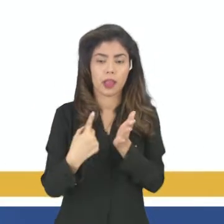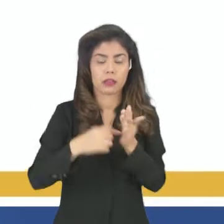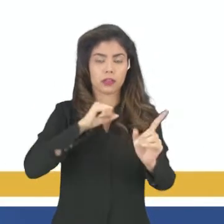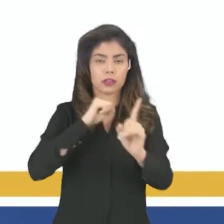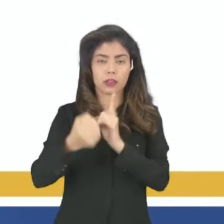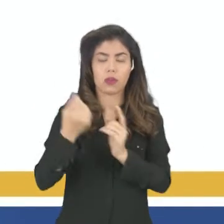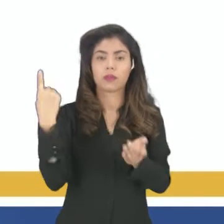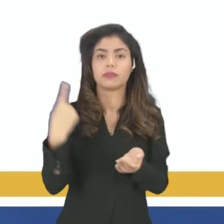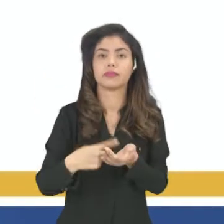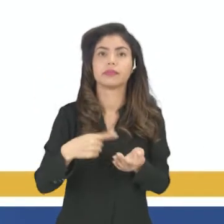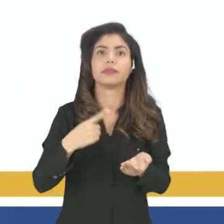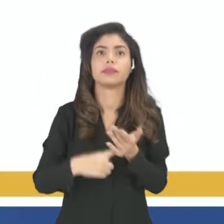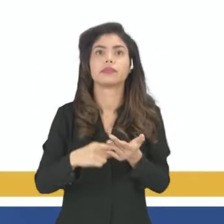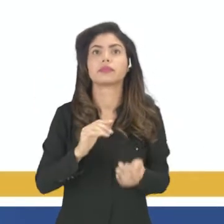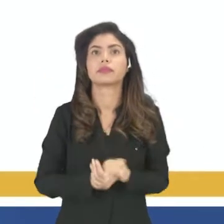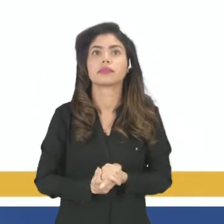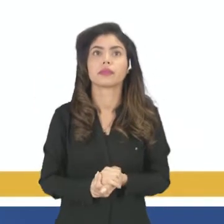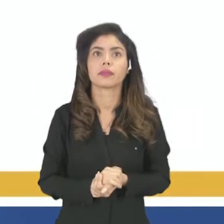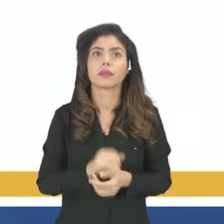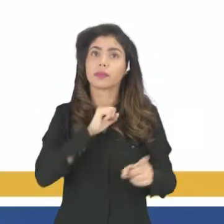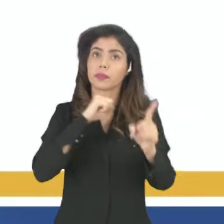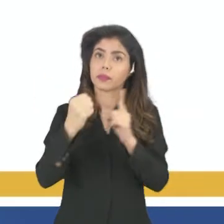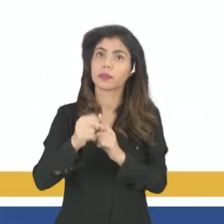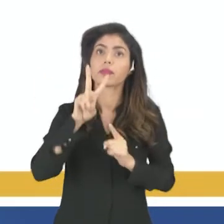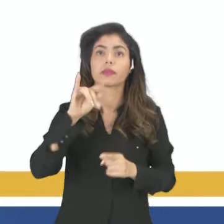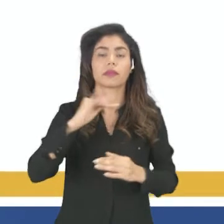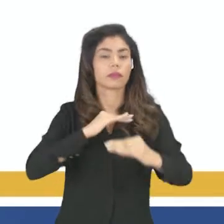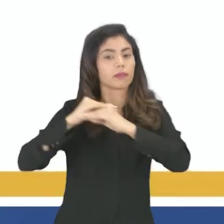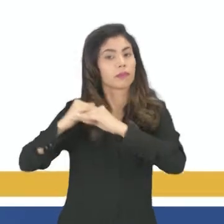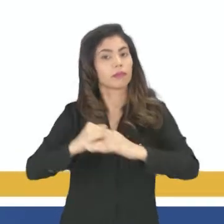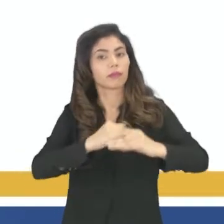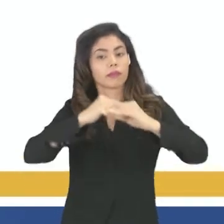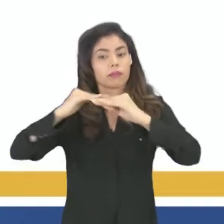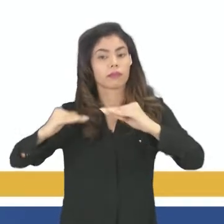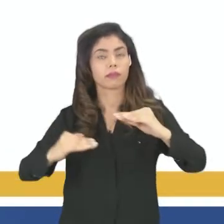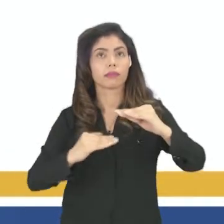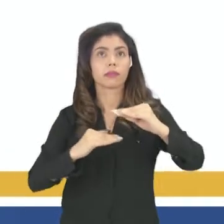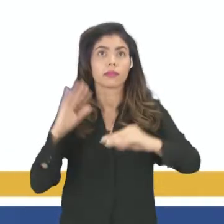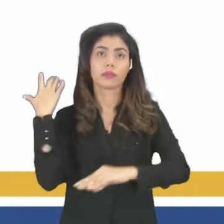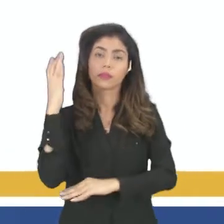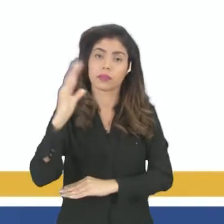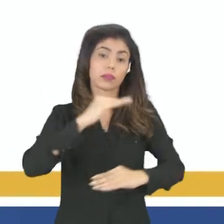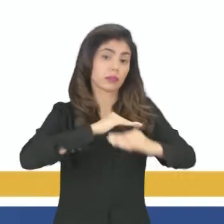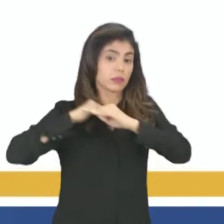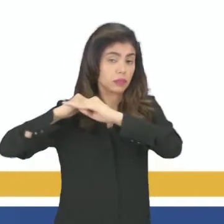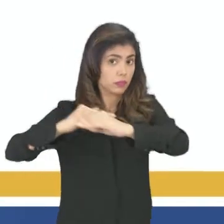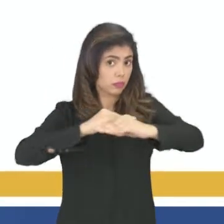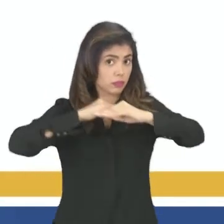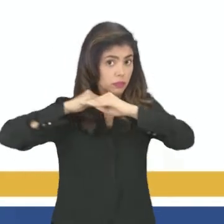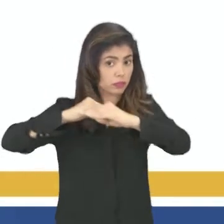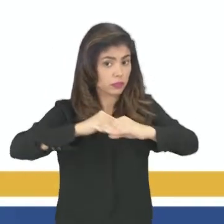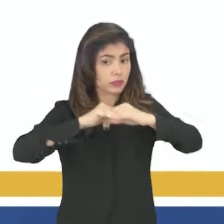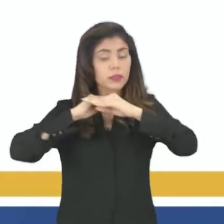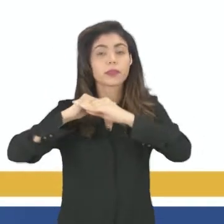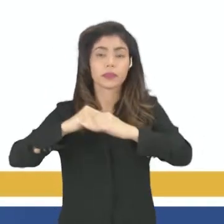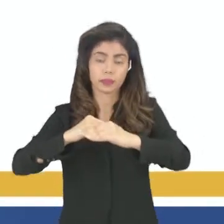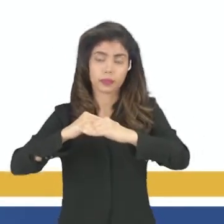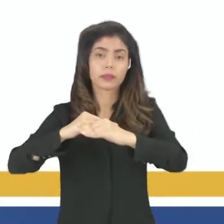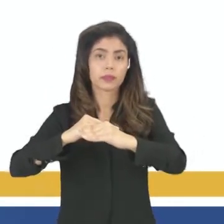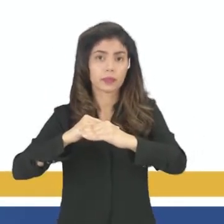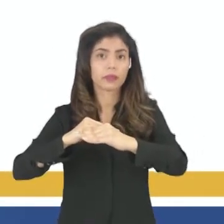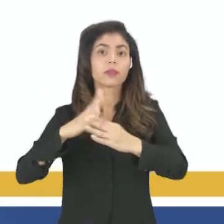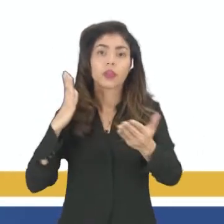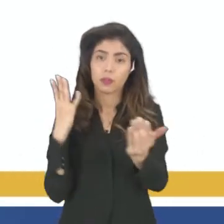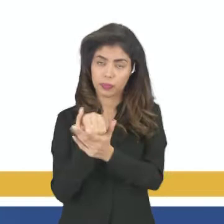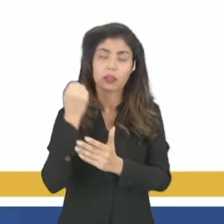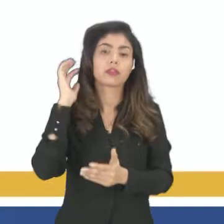social, que é o contrato, e a sociedade vai perpetuar essa desigualdade. Na natureza éramos iguais, o mais astuto, né, com a posse